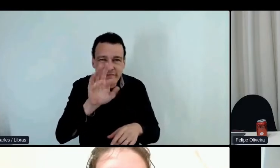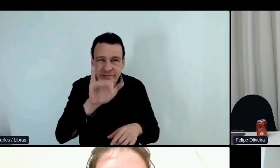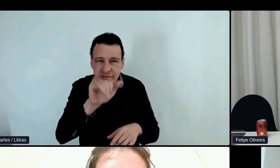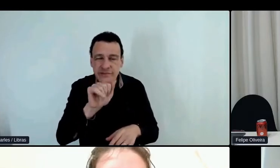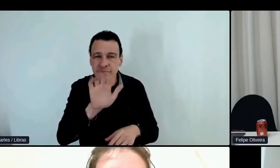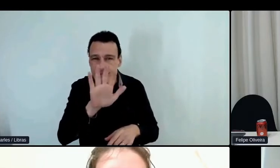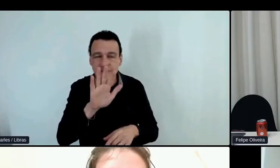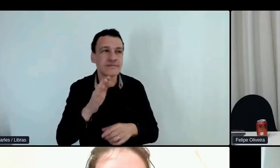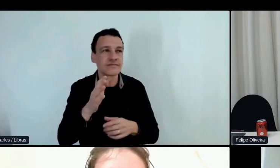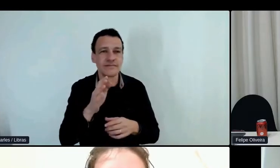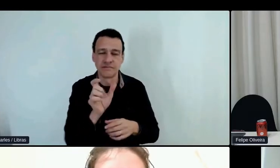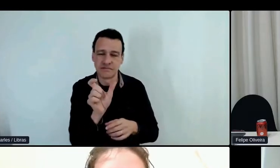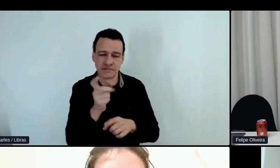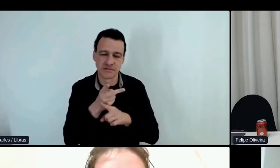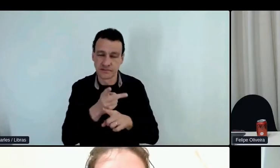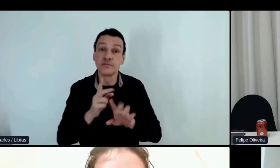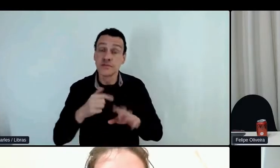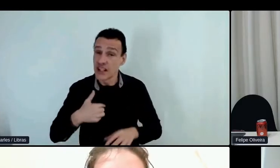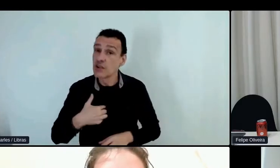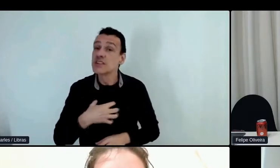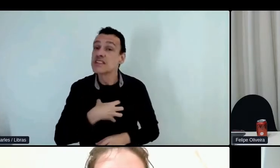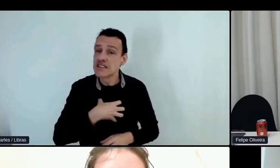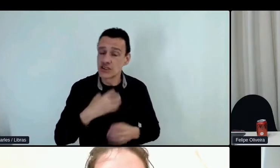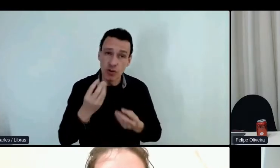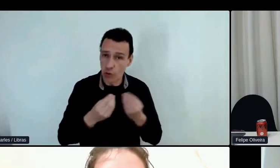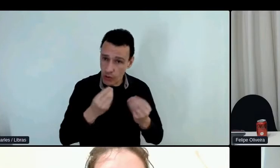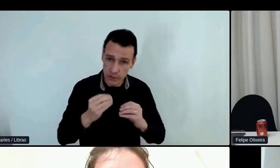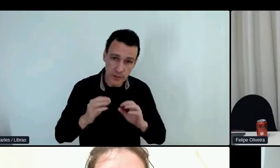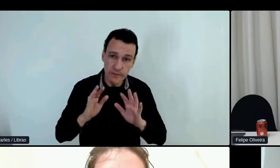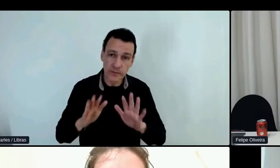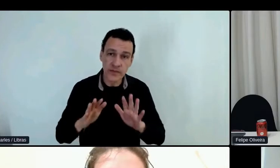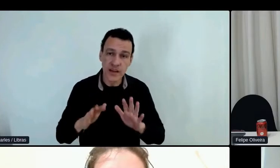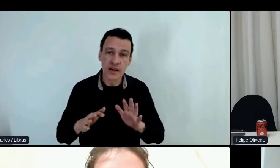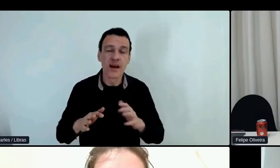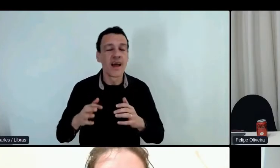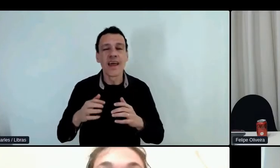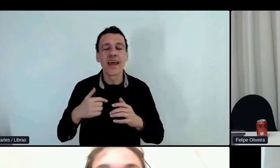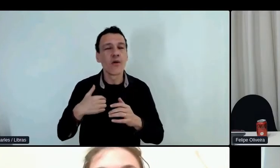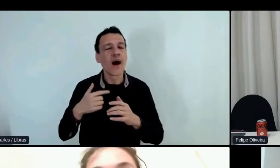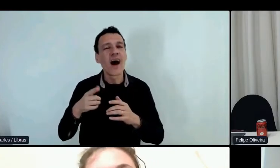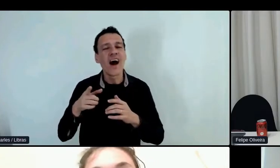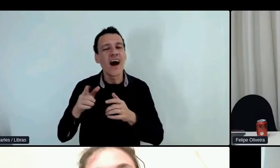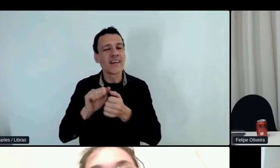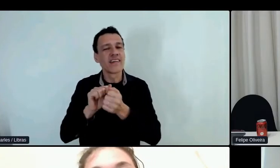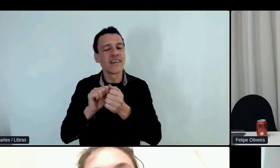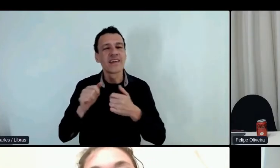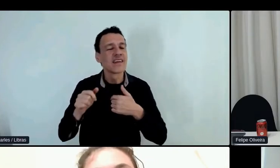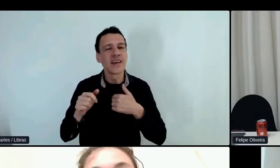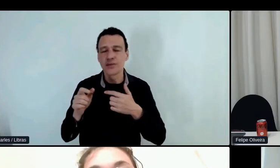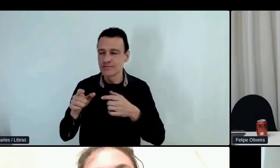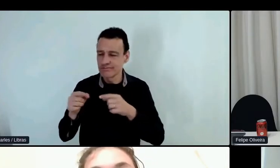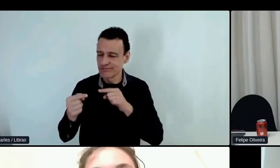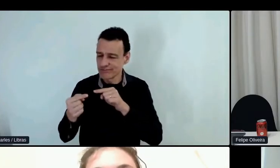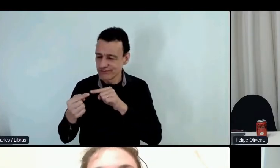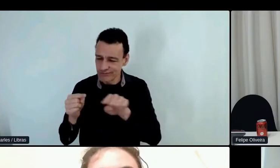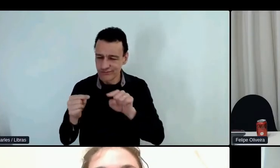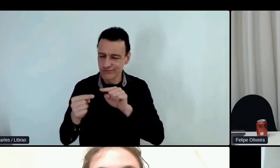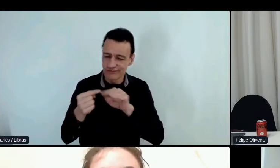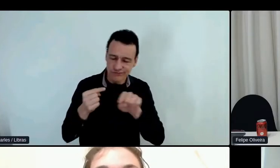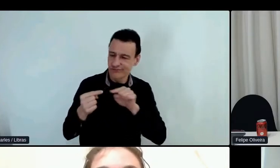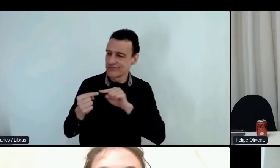já tendo o diagnóstico, e antes do diagnóstico, aí talvez, complementando até o que a